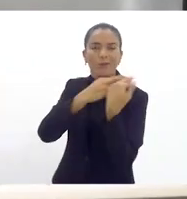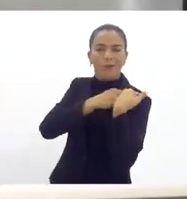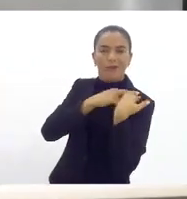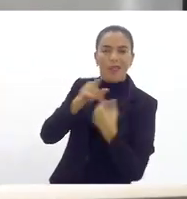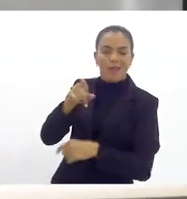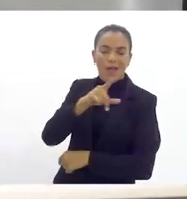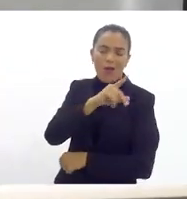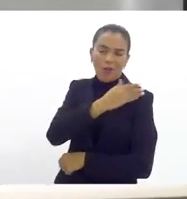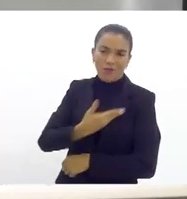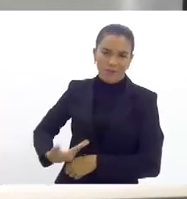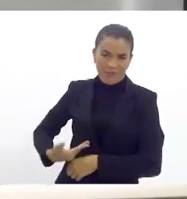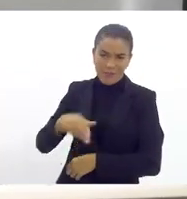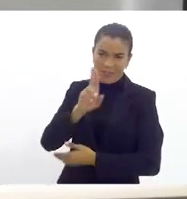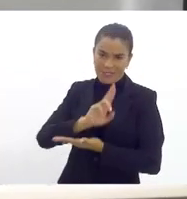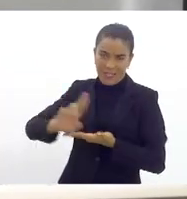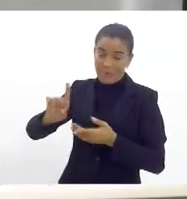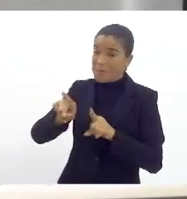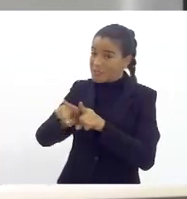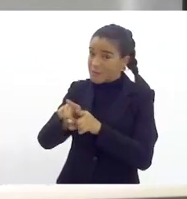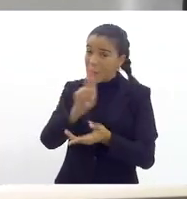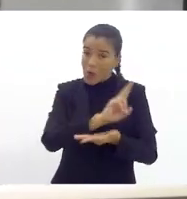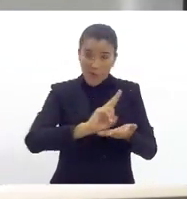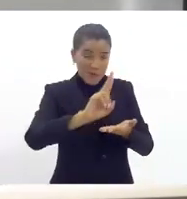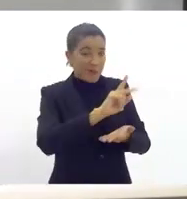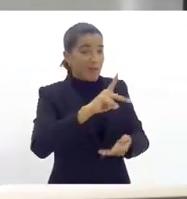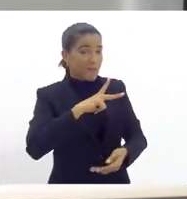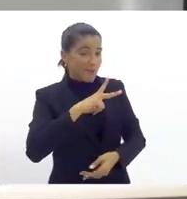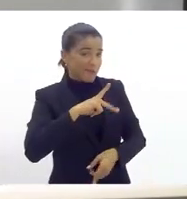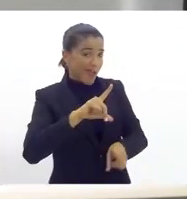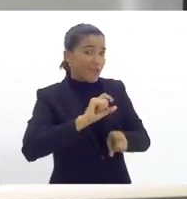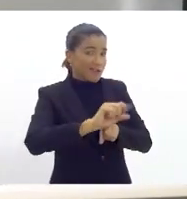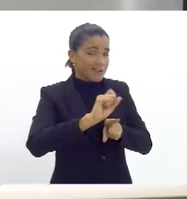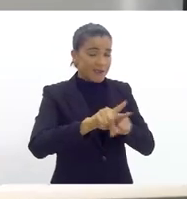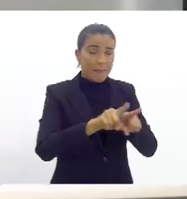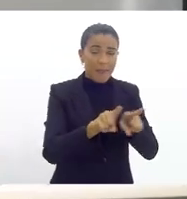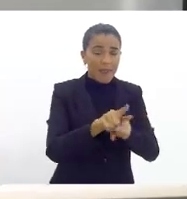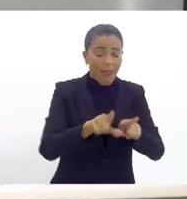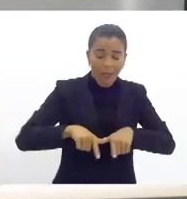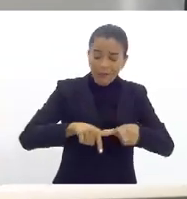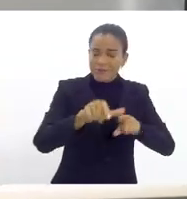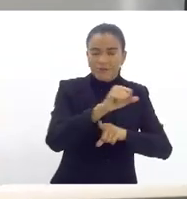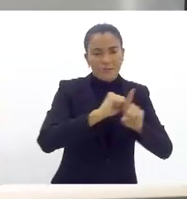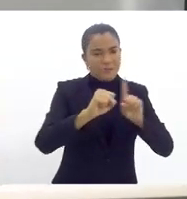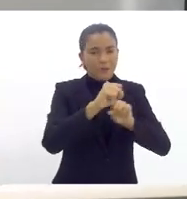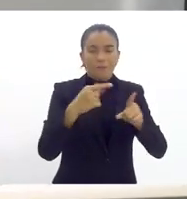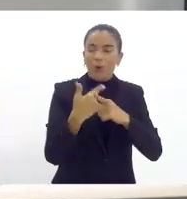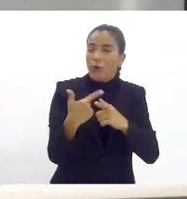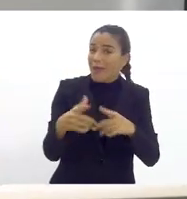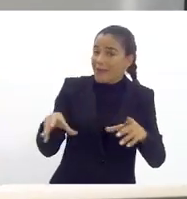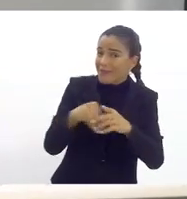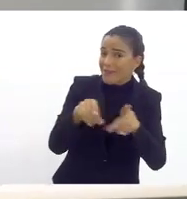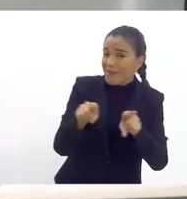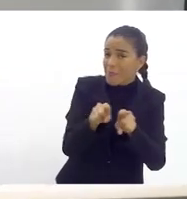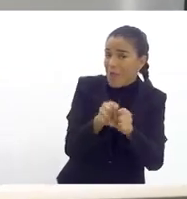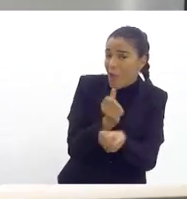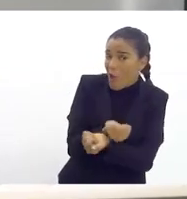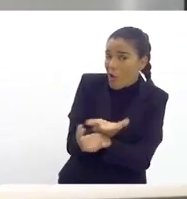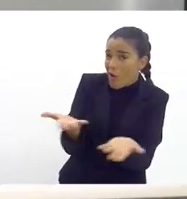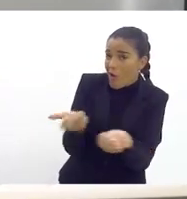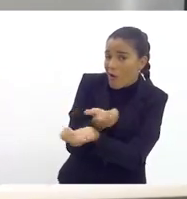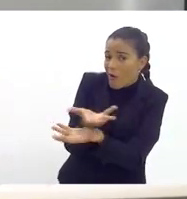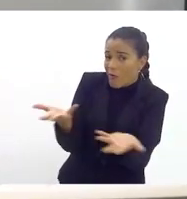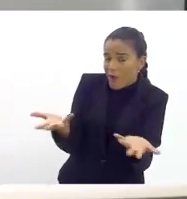públicas mas também sobre as Universidades privadas elas são ativos sociais porque Inclusive a oferta